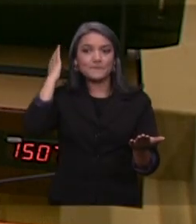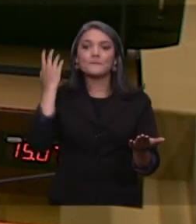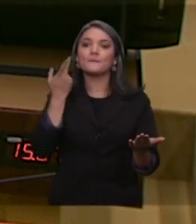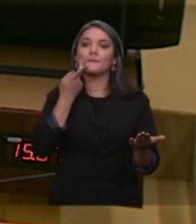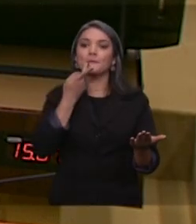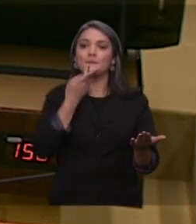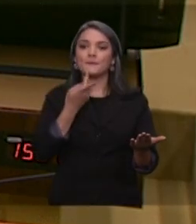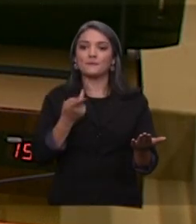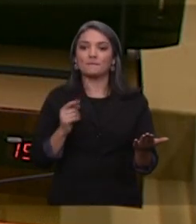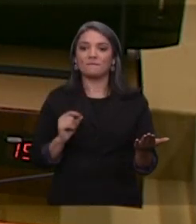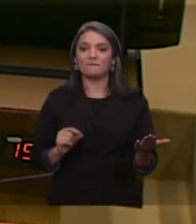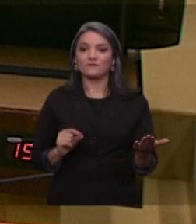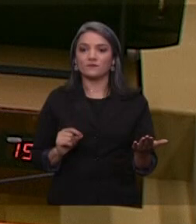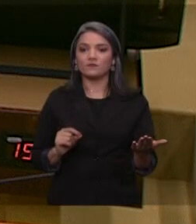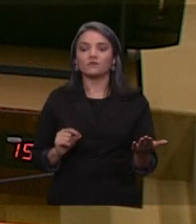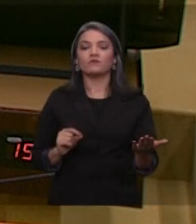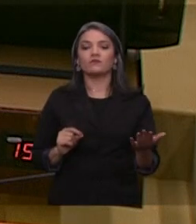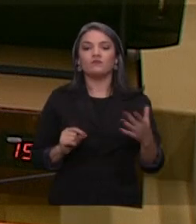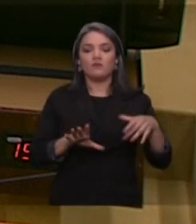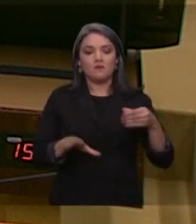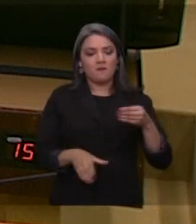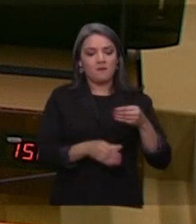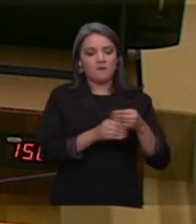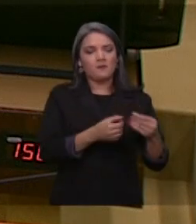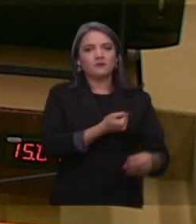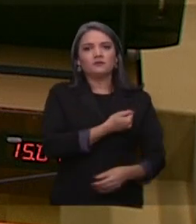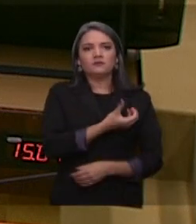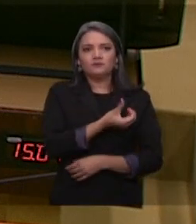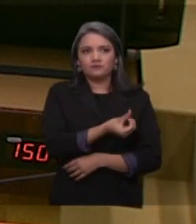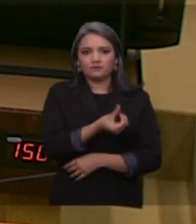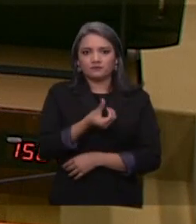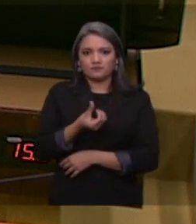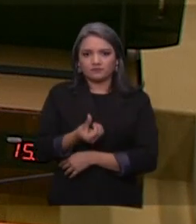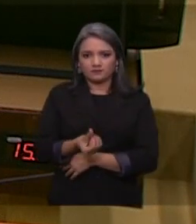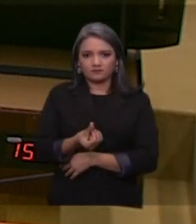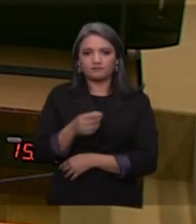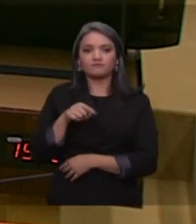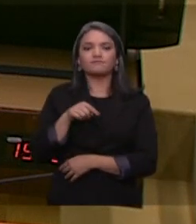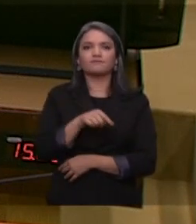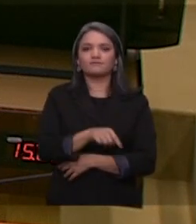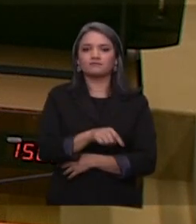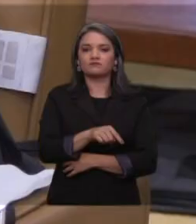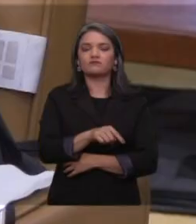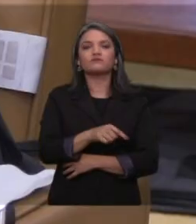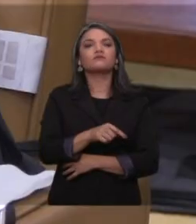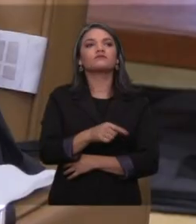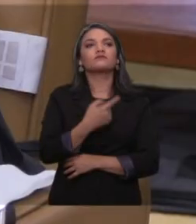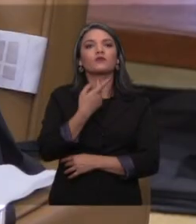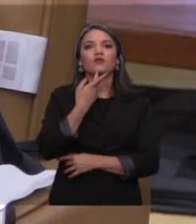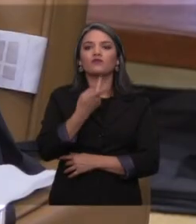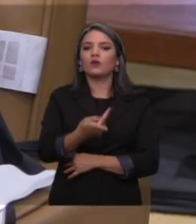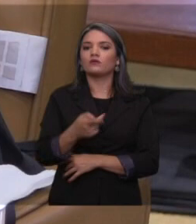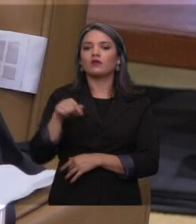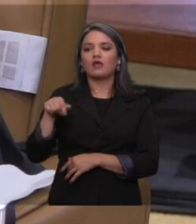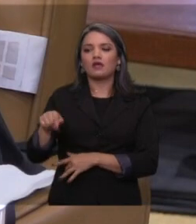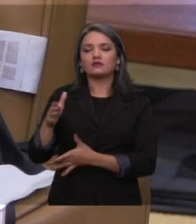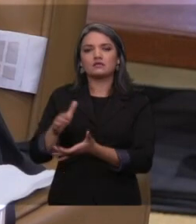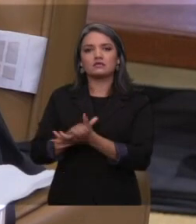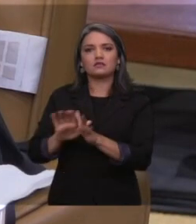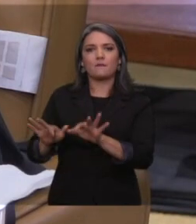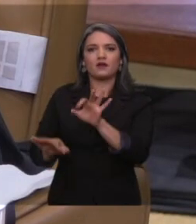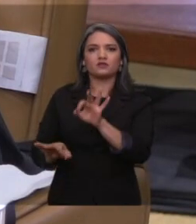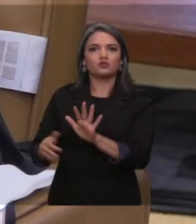a qual a Emenda Constitucional de 66 implica na supressão da figura jurídica